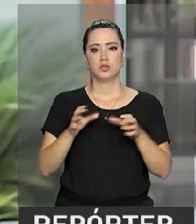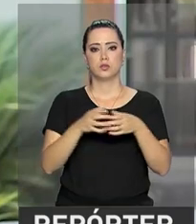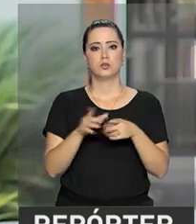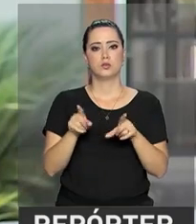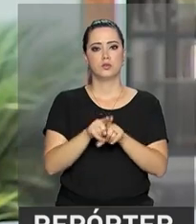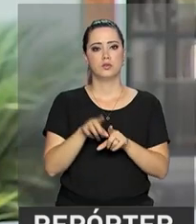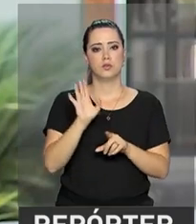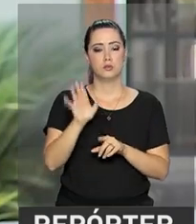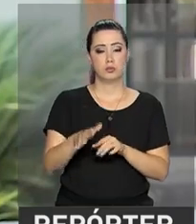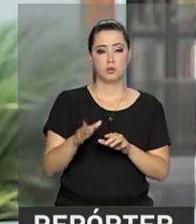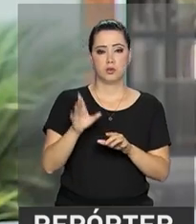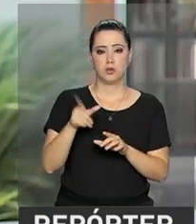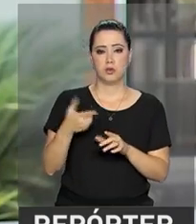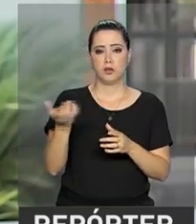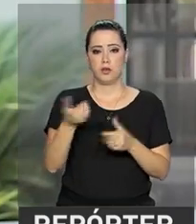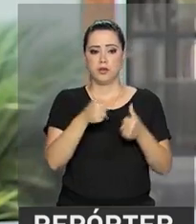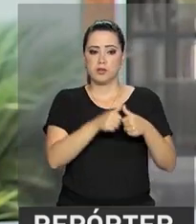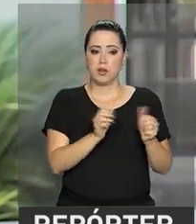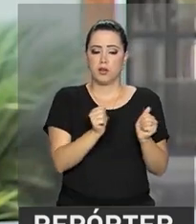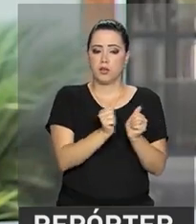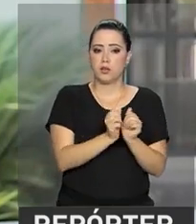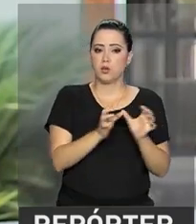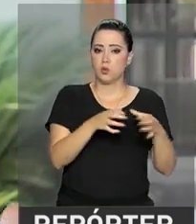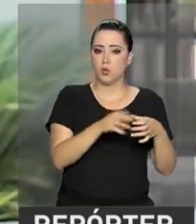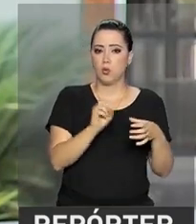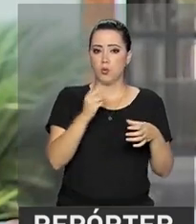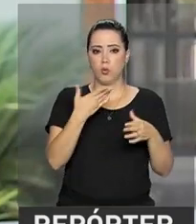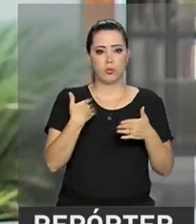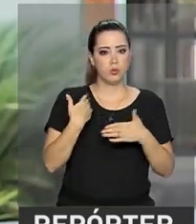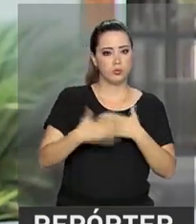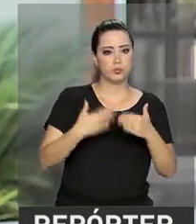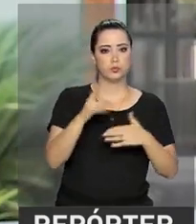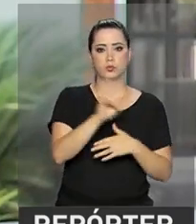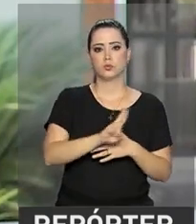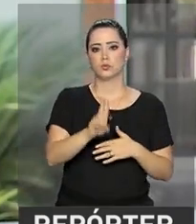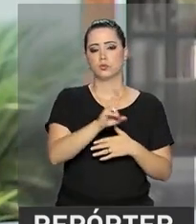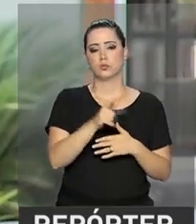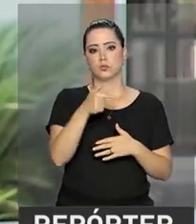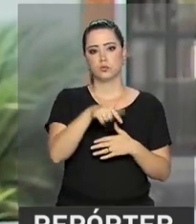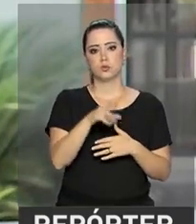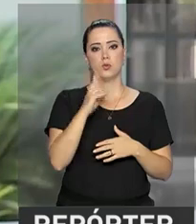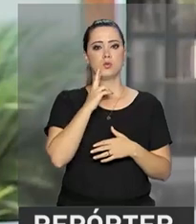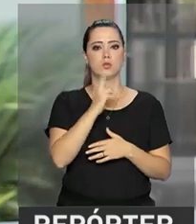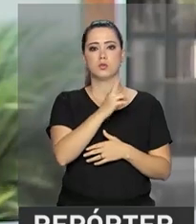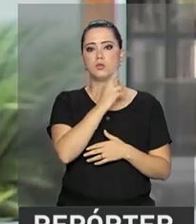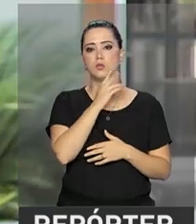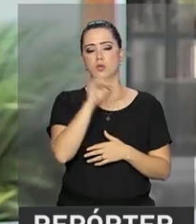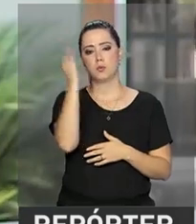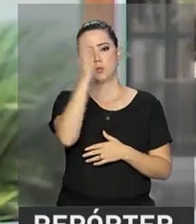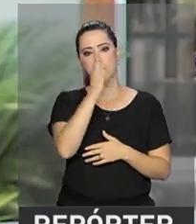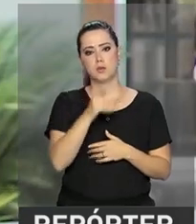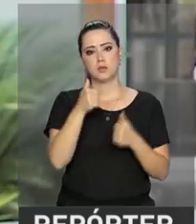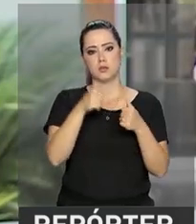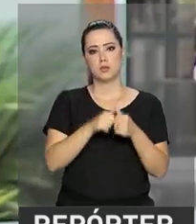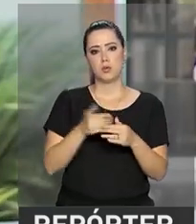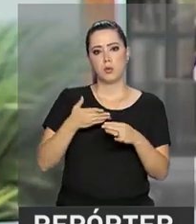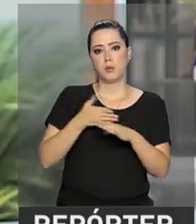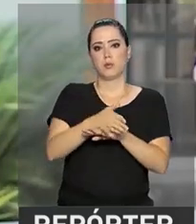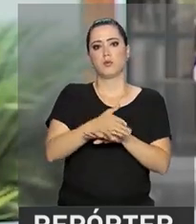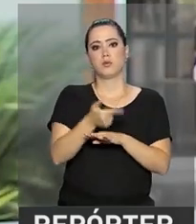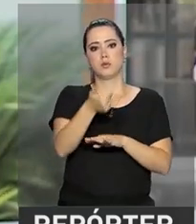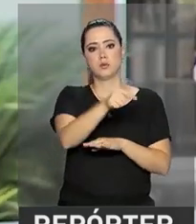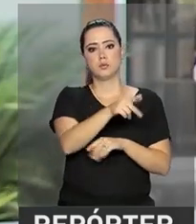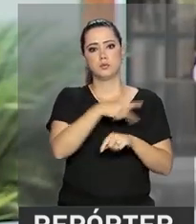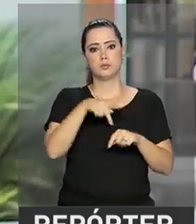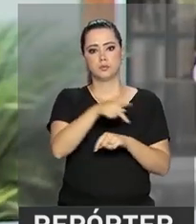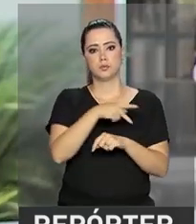imigrante, que é ou ficar aqui ou até mesmo seguir, utilizar Roraima ou o Brasil como um ponto de passagem para